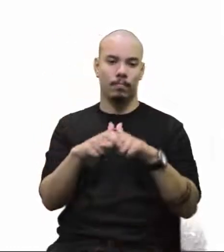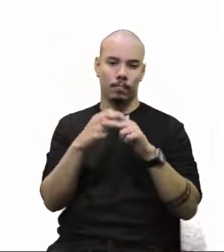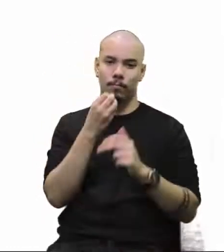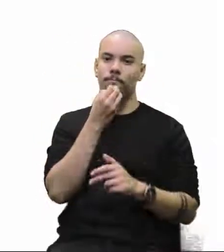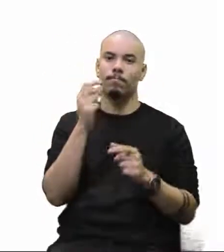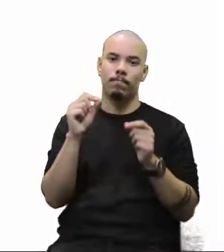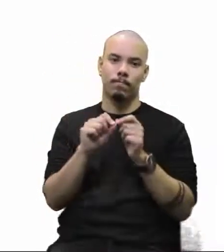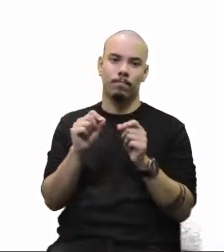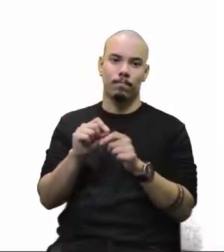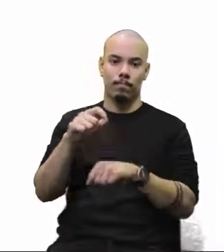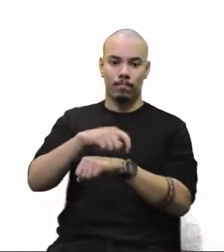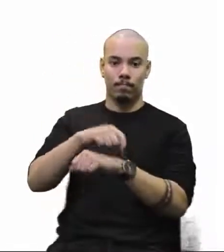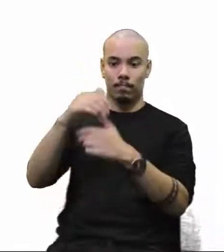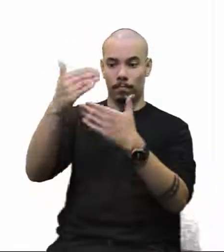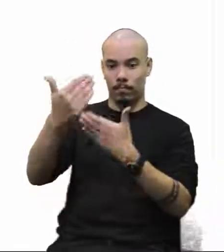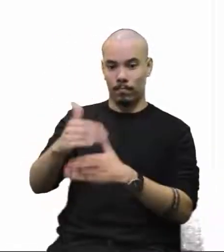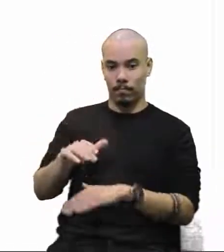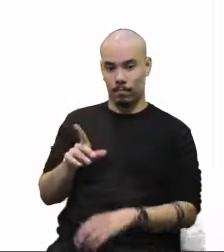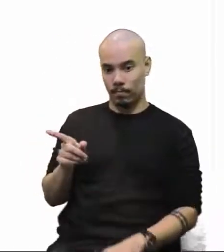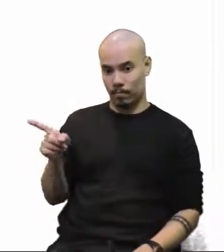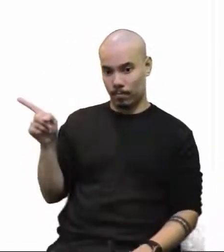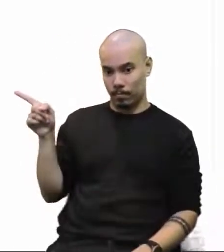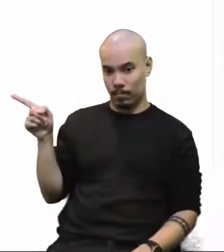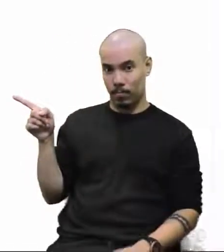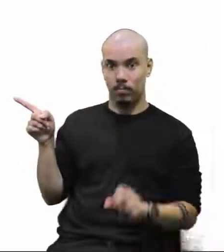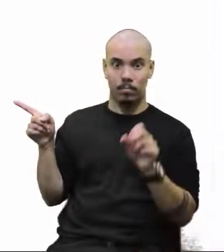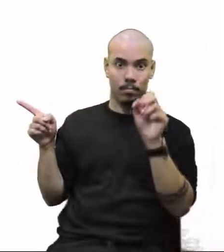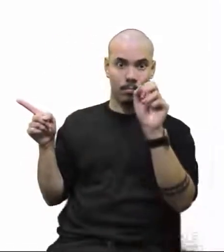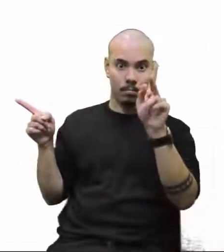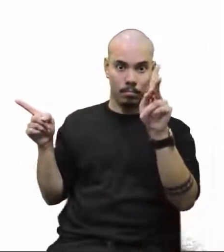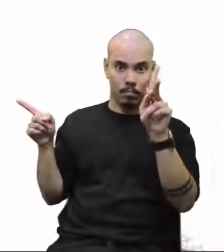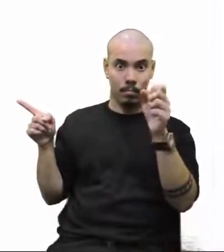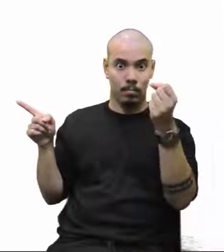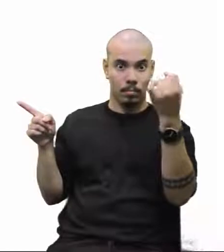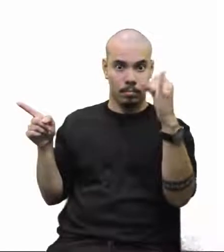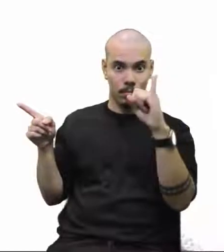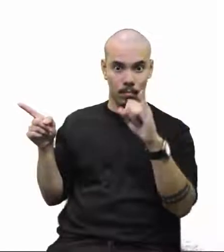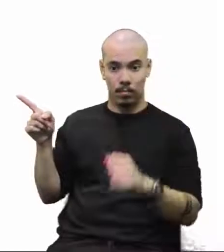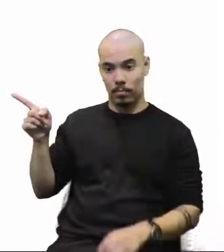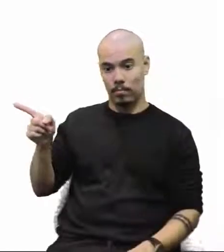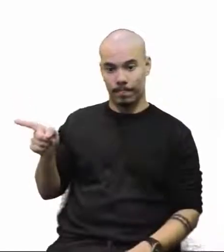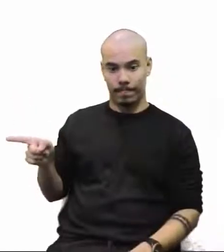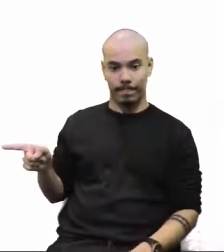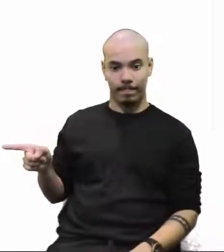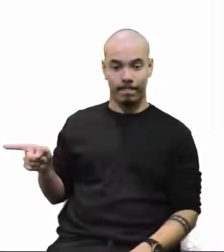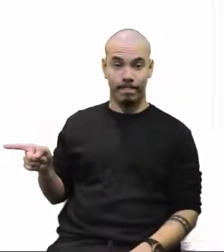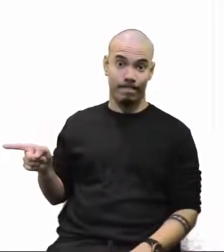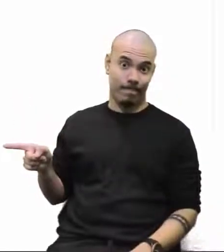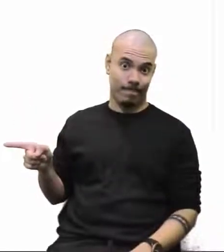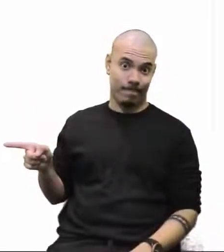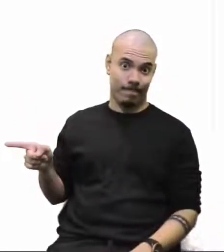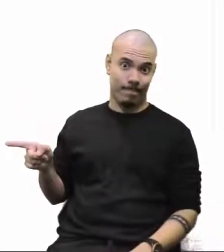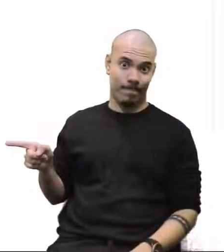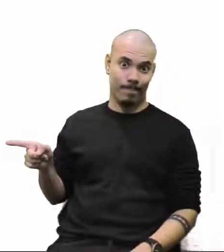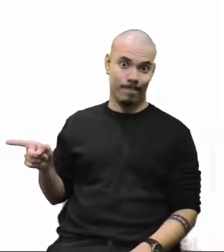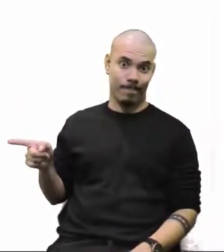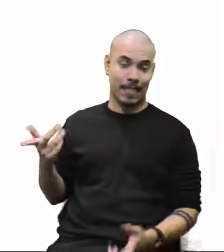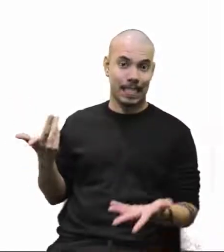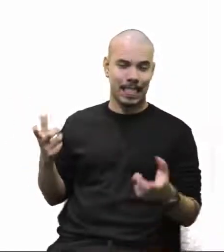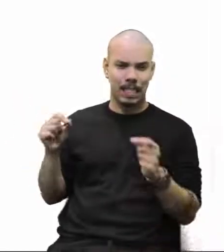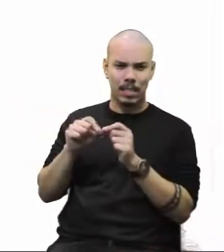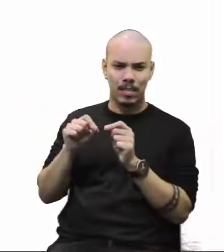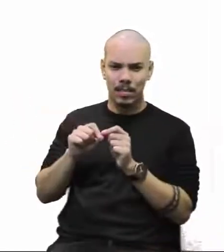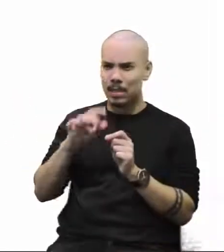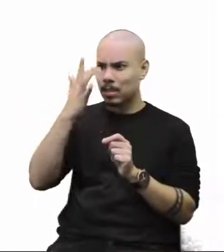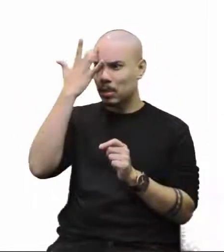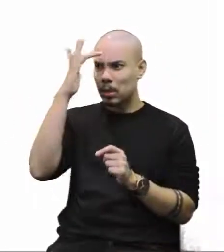hora da prova, se tá lá esse resultado, tá ok. Ótimo, terminou a questão. Mas se tiver outro, o cara fez toda a questão e